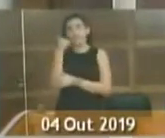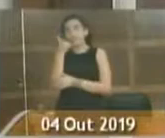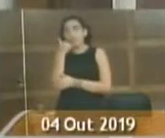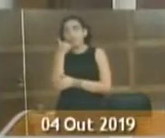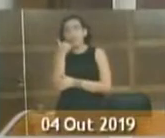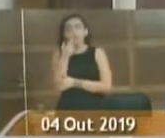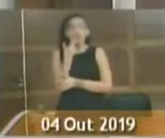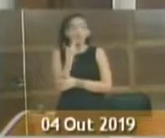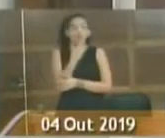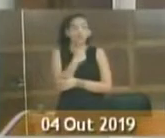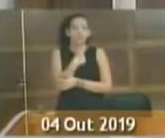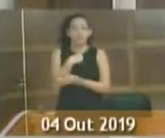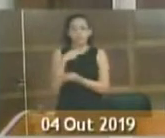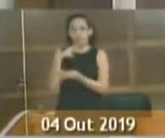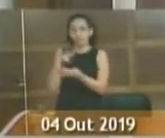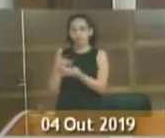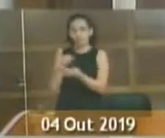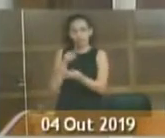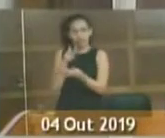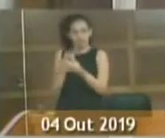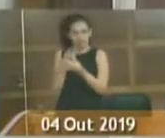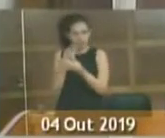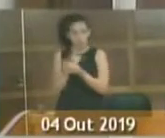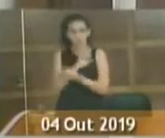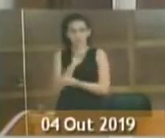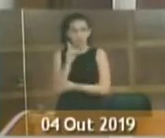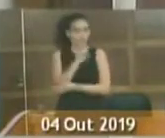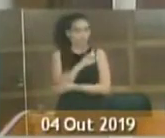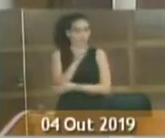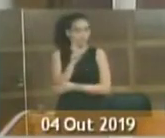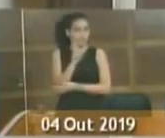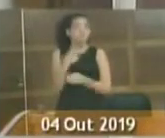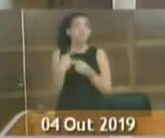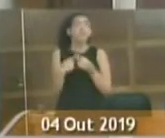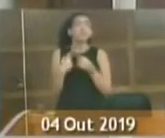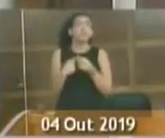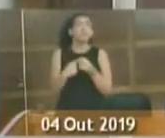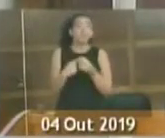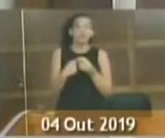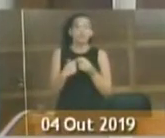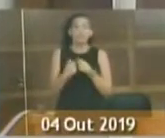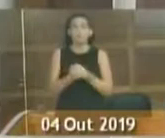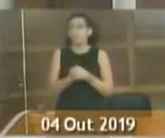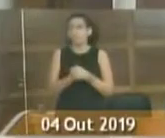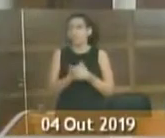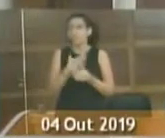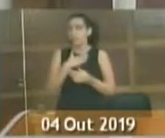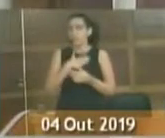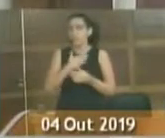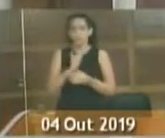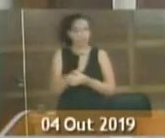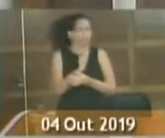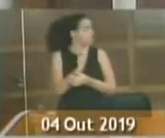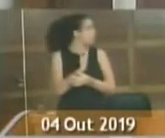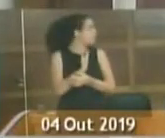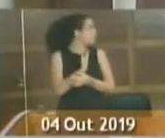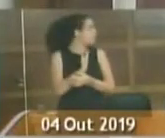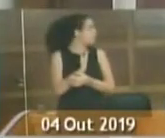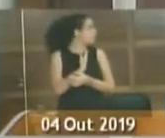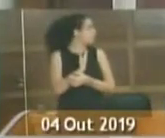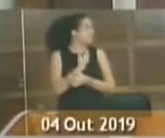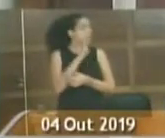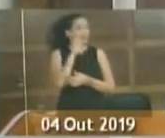peguei uma receita sua, você não se enganou? Não, é isso mesmo. Mas por quê? Os meus colegas, eles são